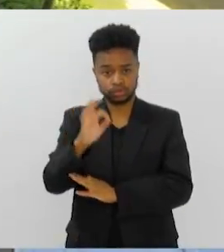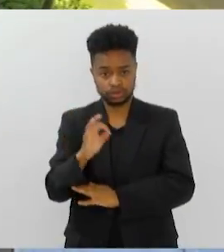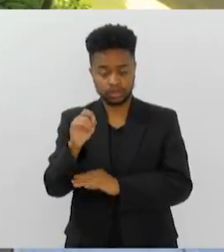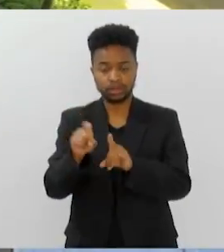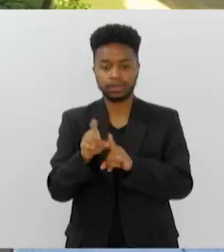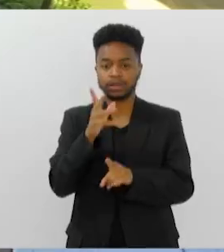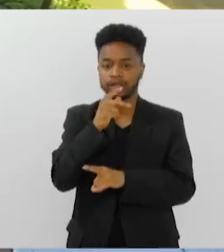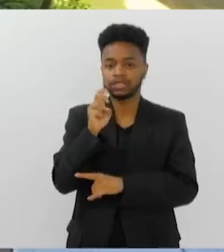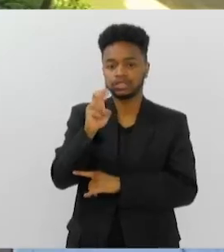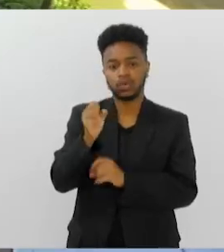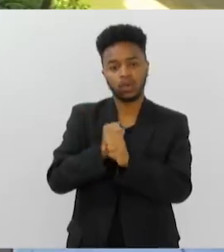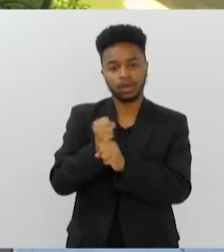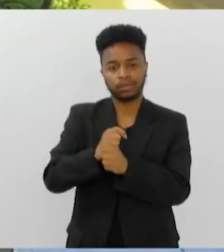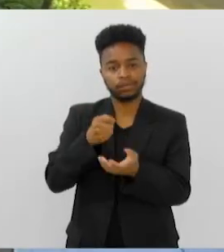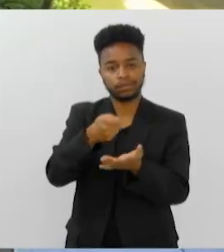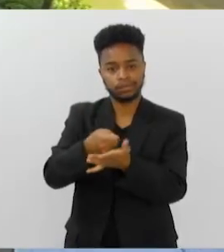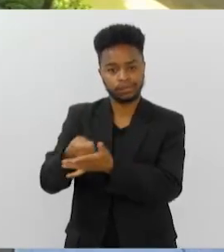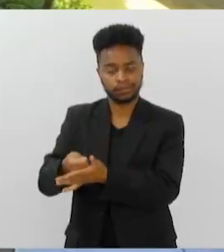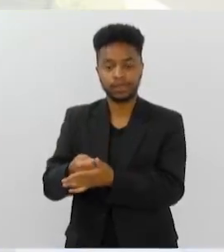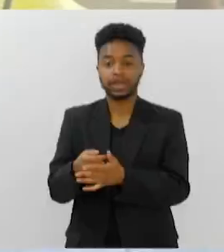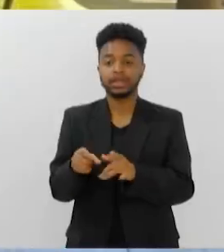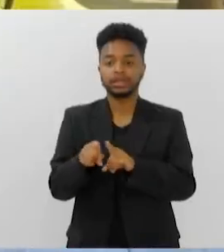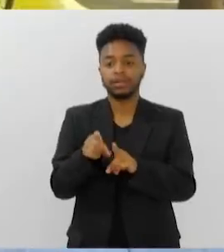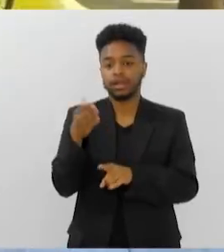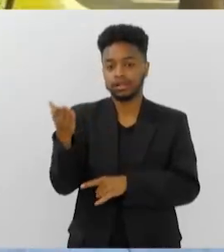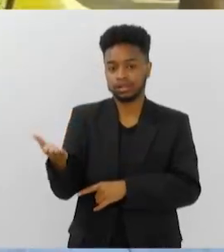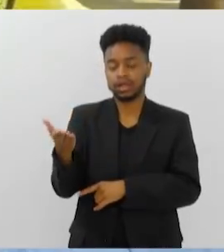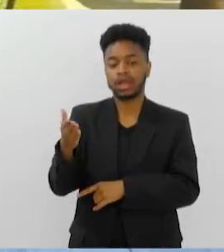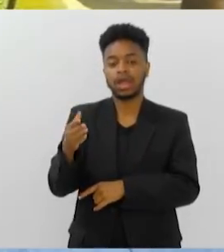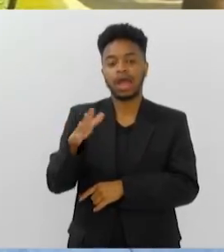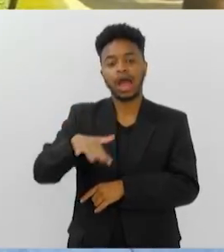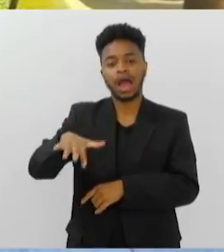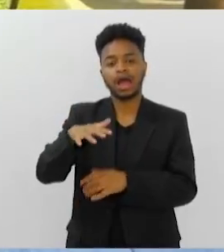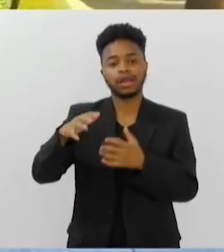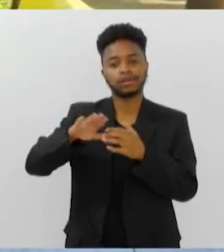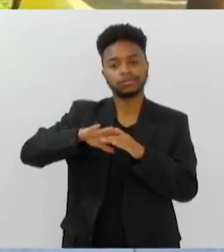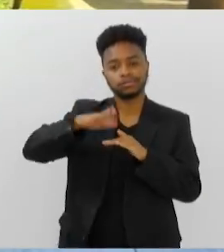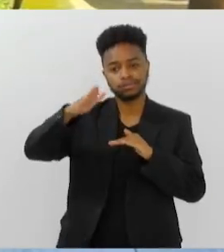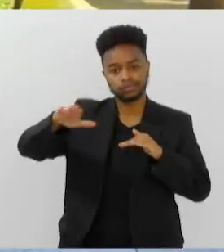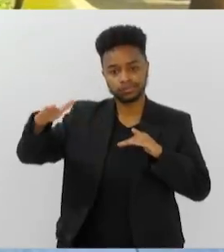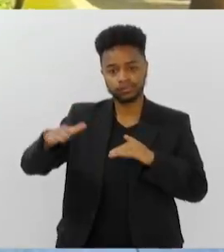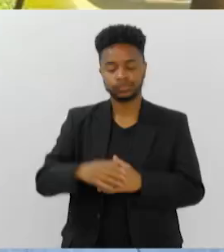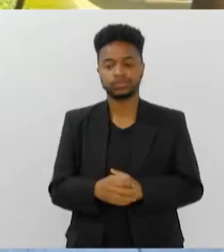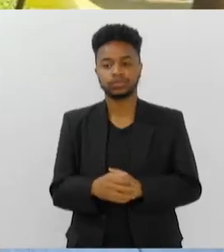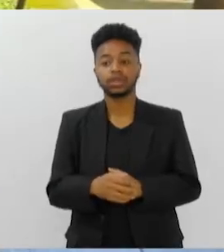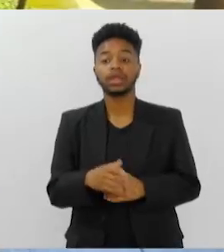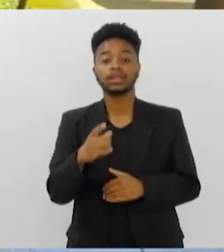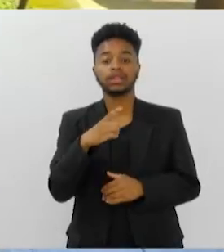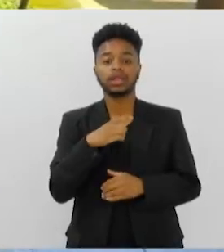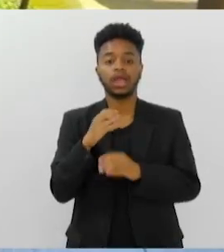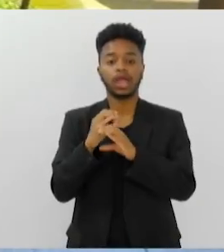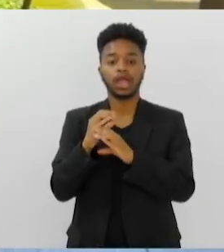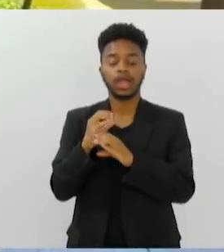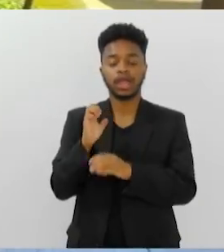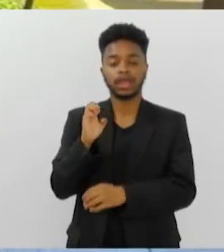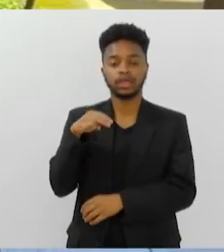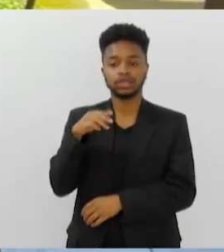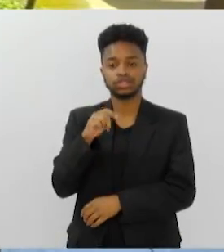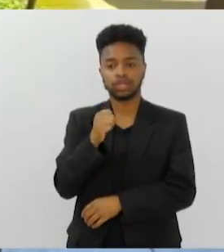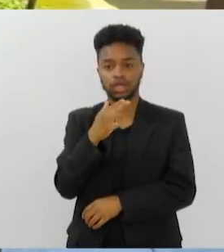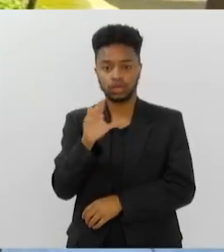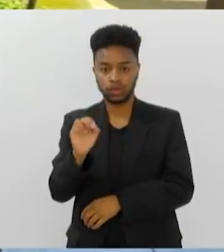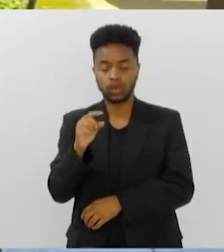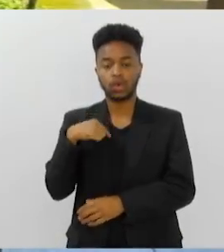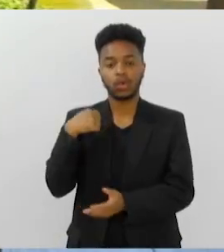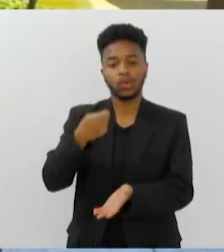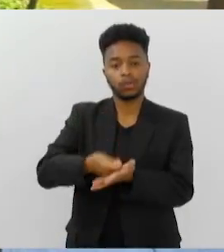da Pedra, de Nova Friburgo, na região serrana. Esse equipamento aqui é um engenho Rani Perotti, que foi adquirido através de um